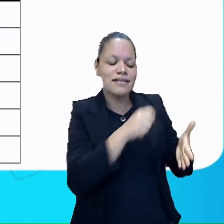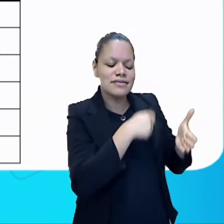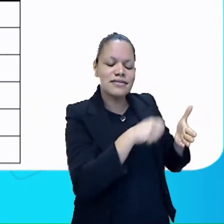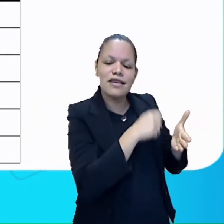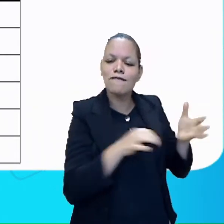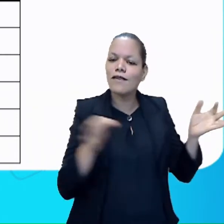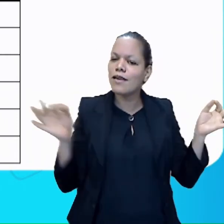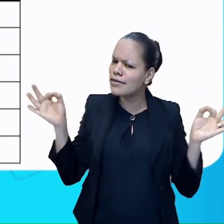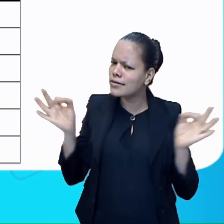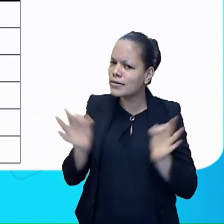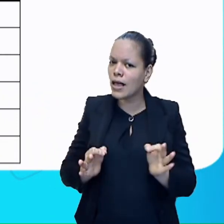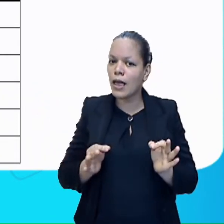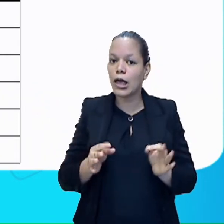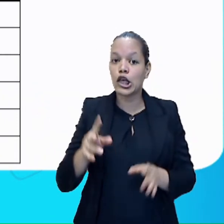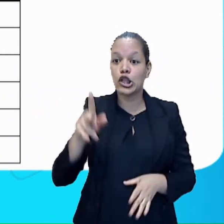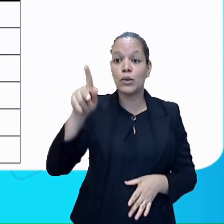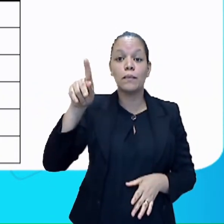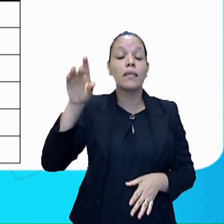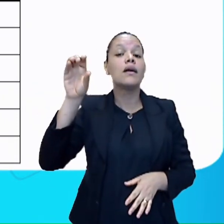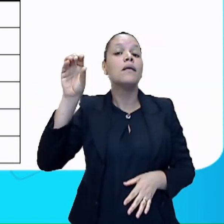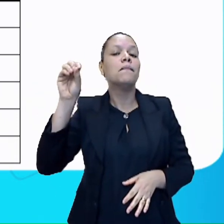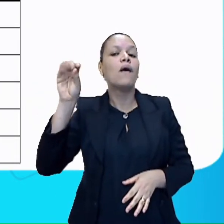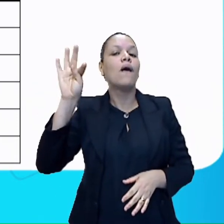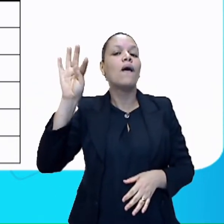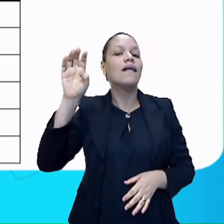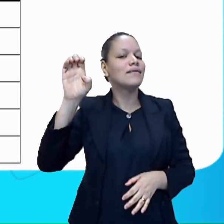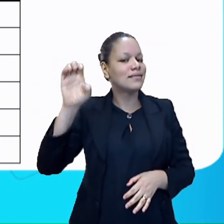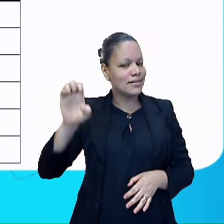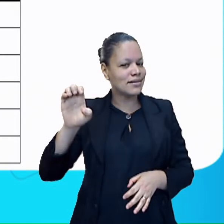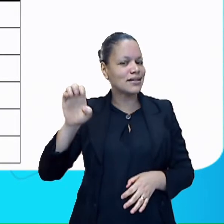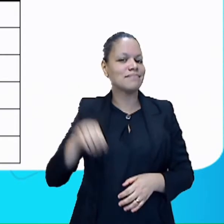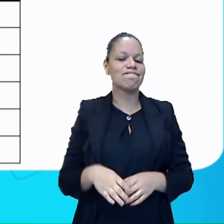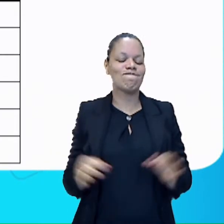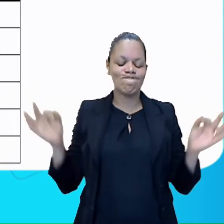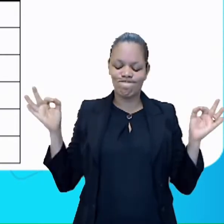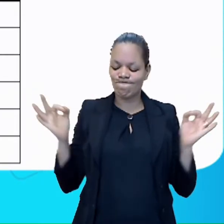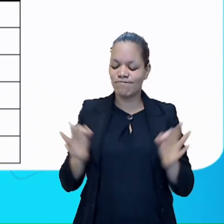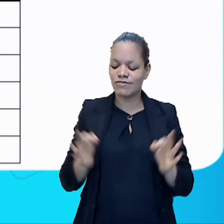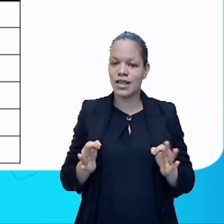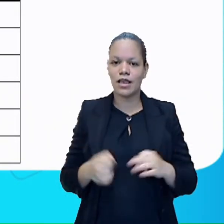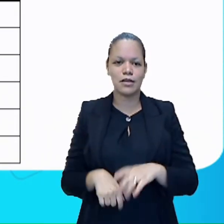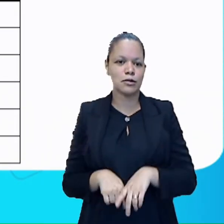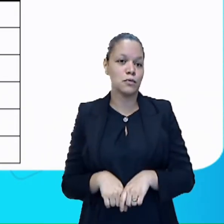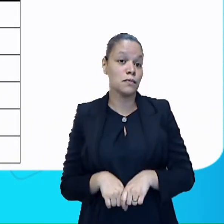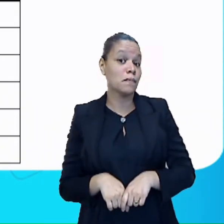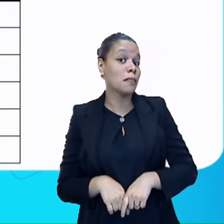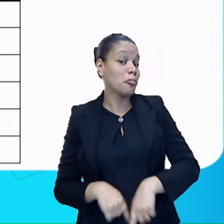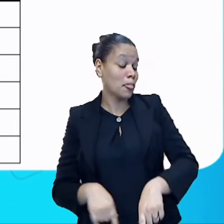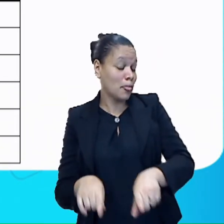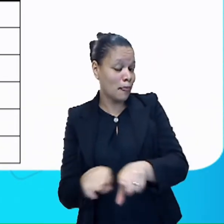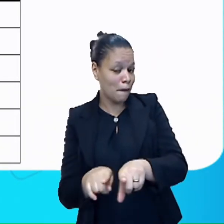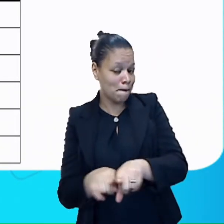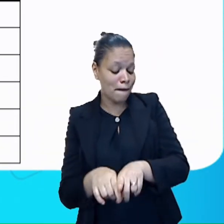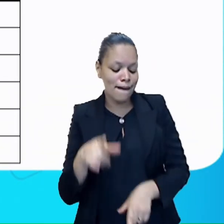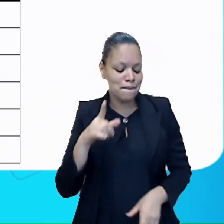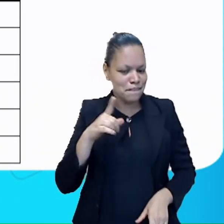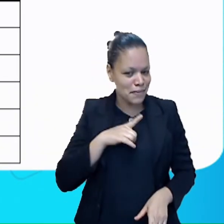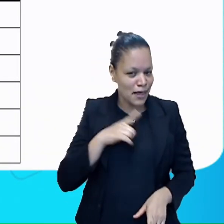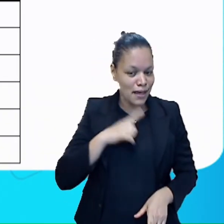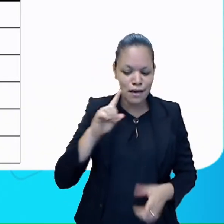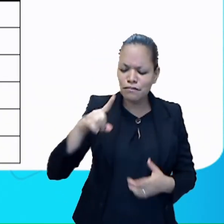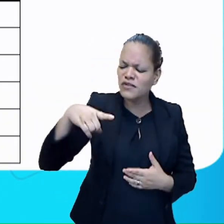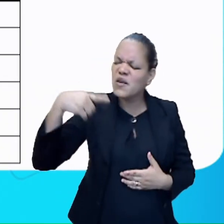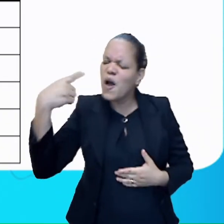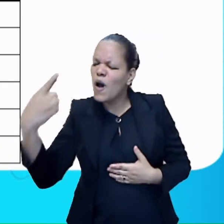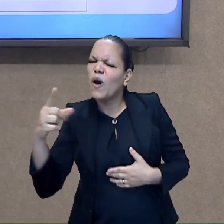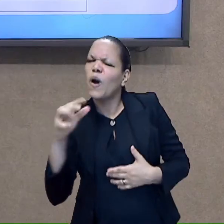mais alguns exemplos para vocês. Prestem atenção. Sorvete, parece que termina com I.